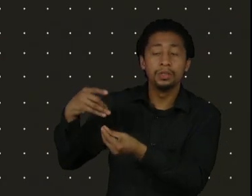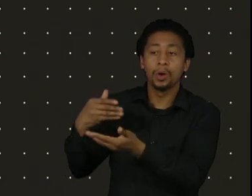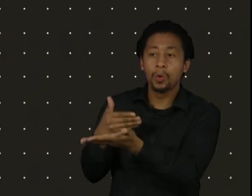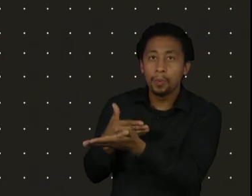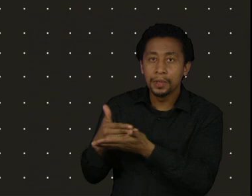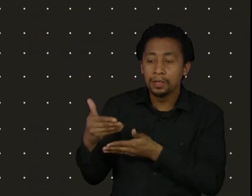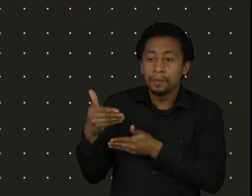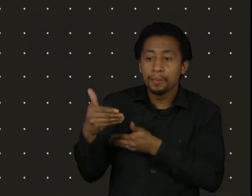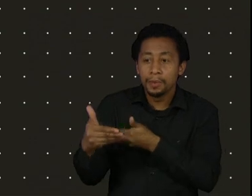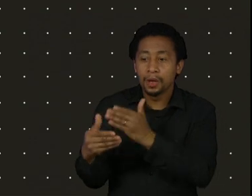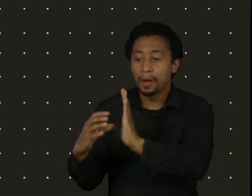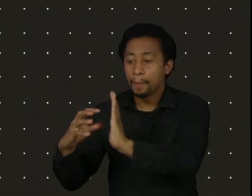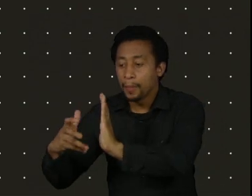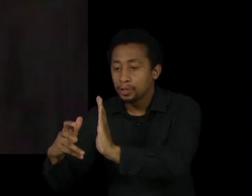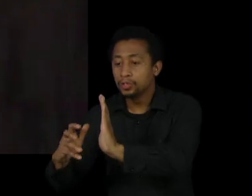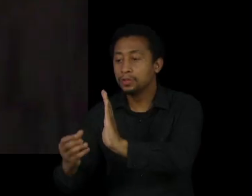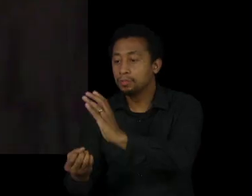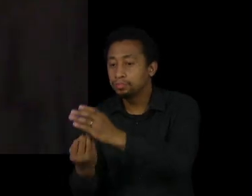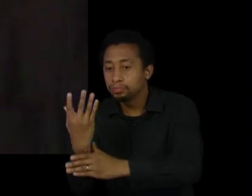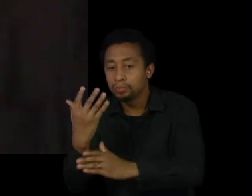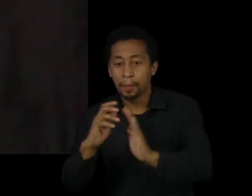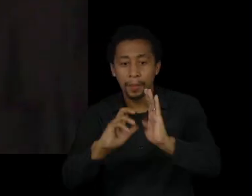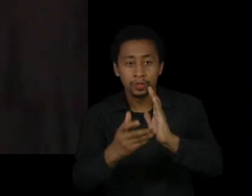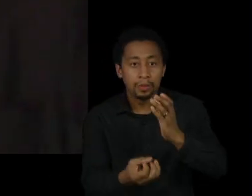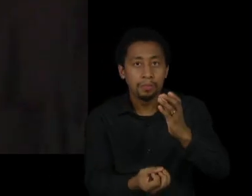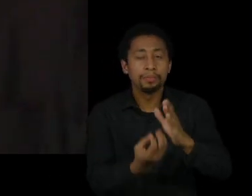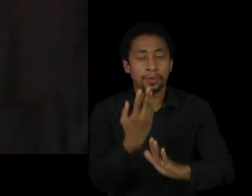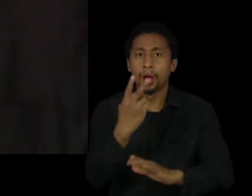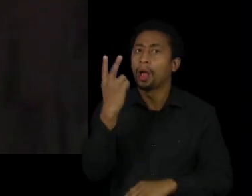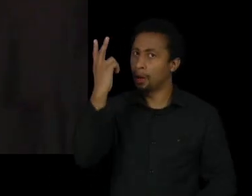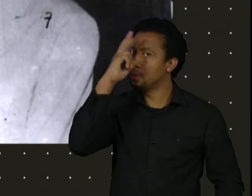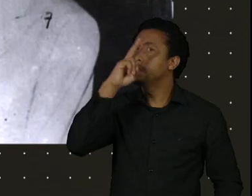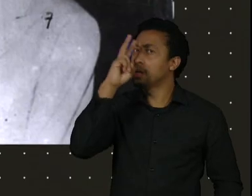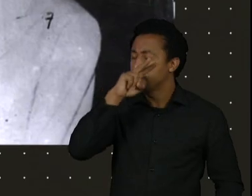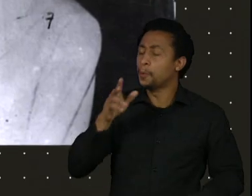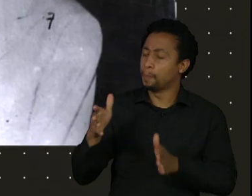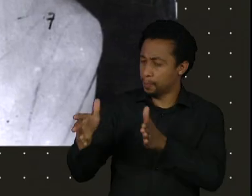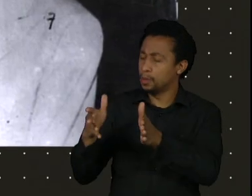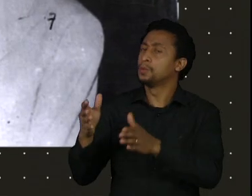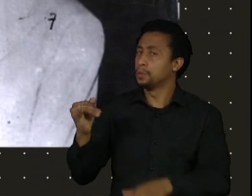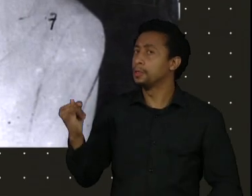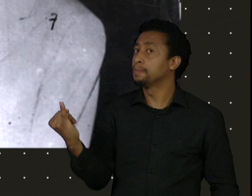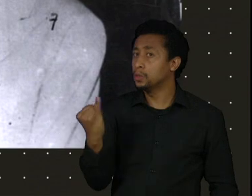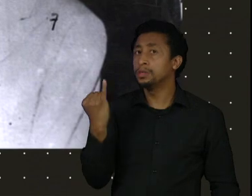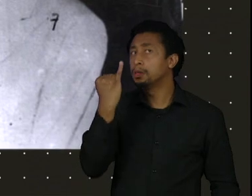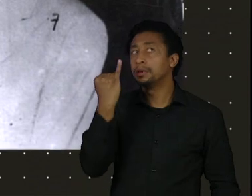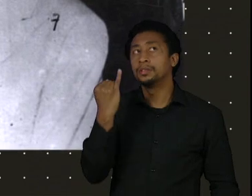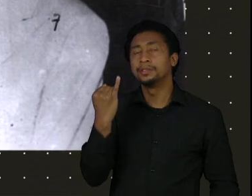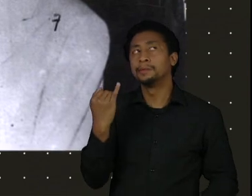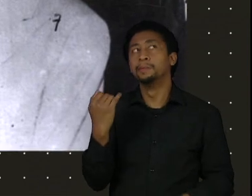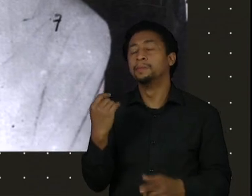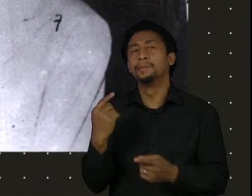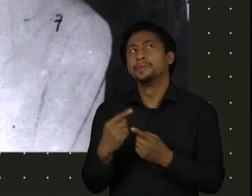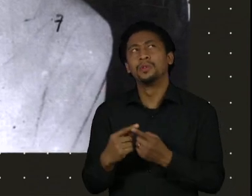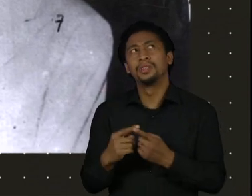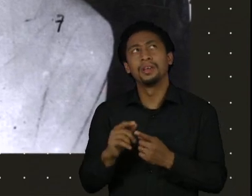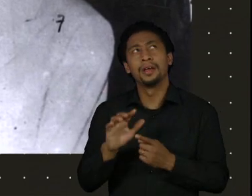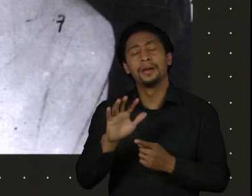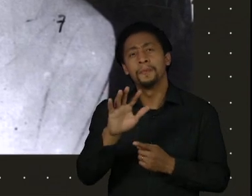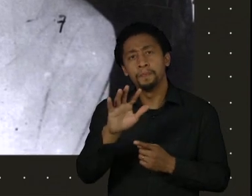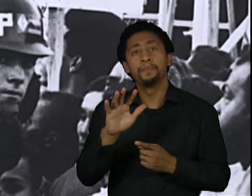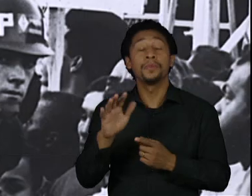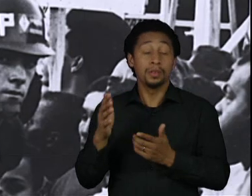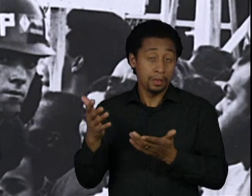e as principais figuras do Partido Comunista. Eu reconheço que foi importante, por várias razões. Primeiro, a